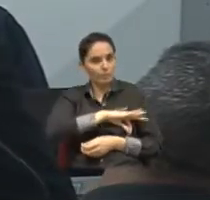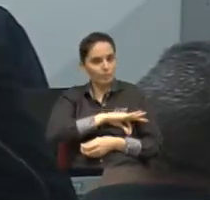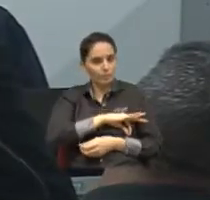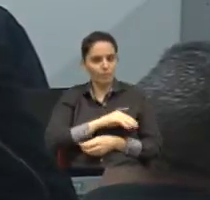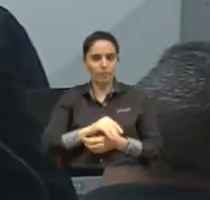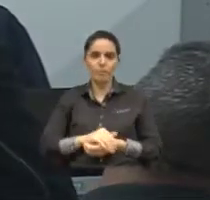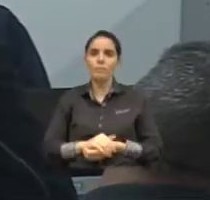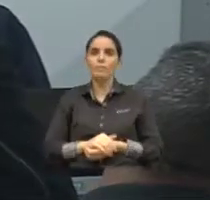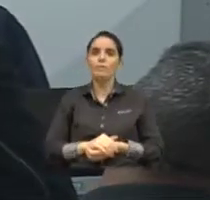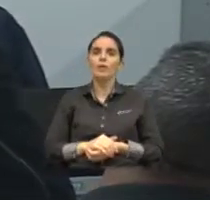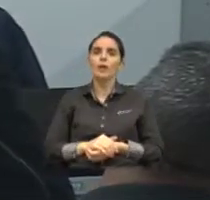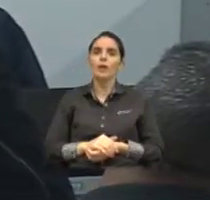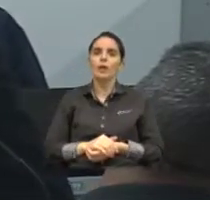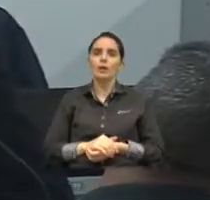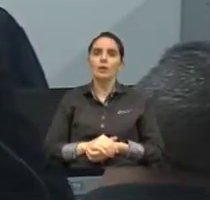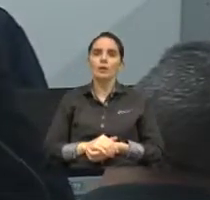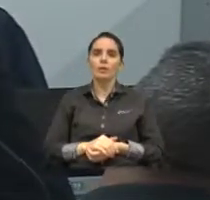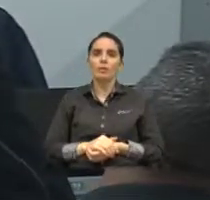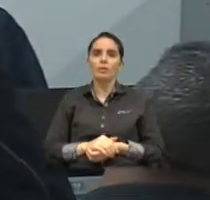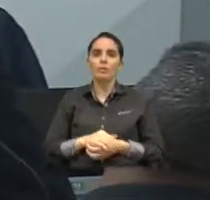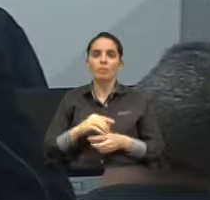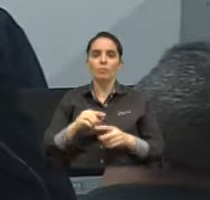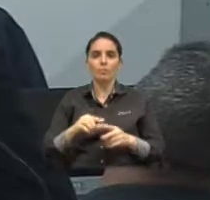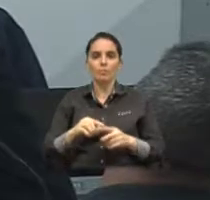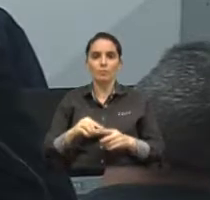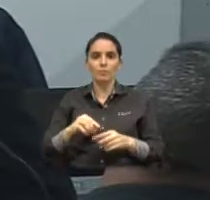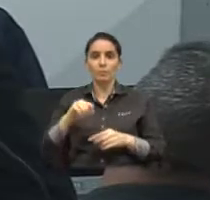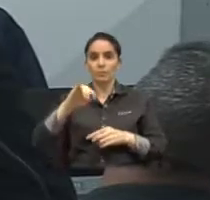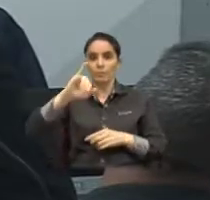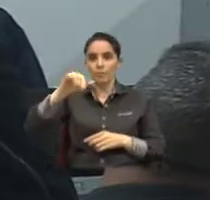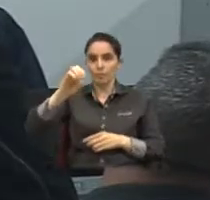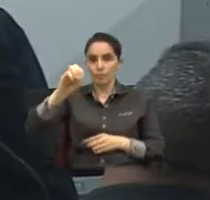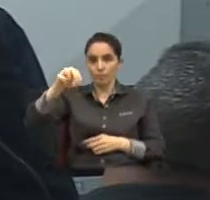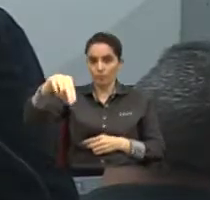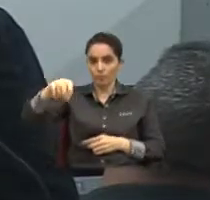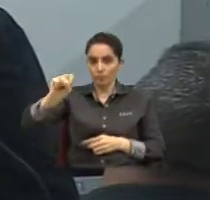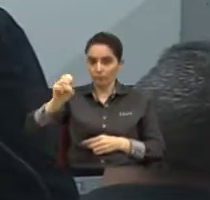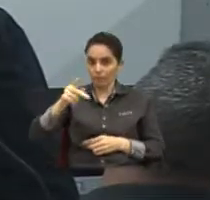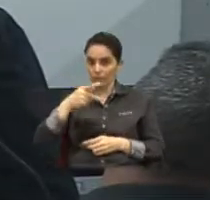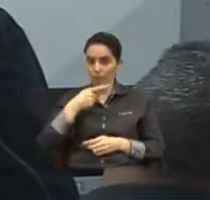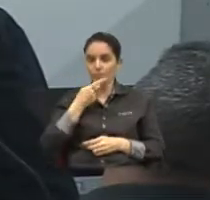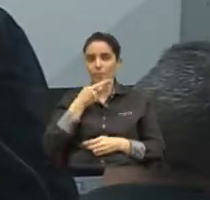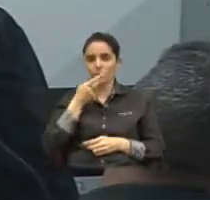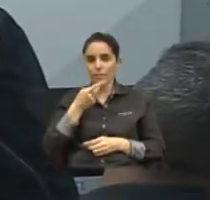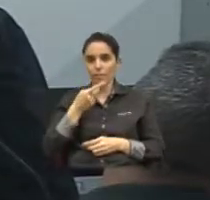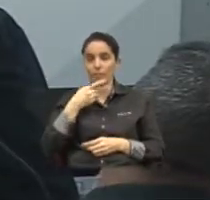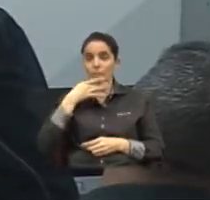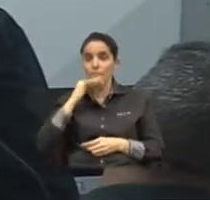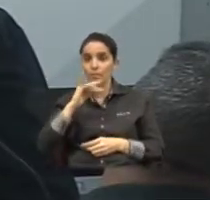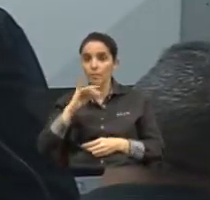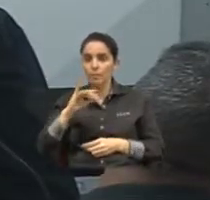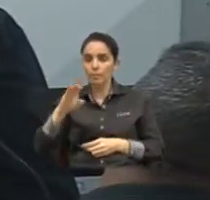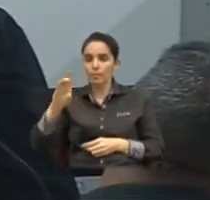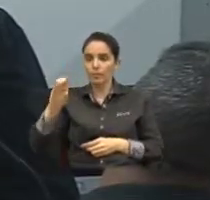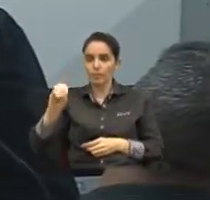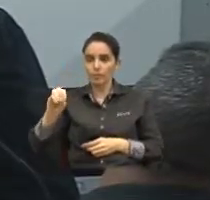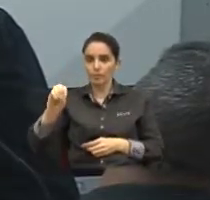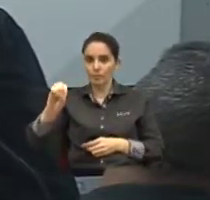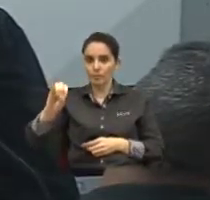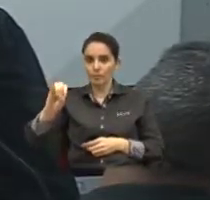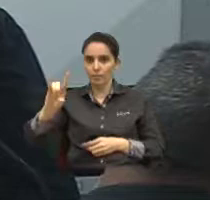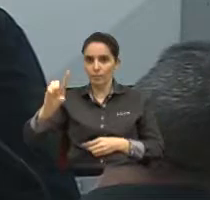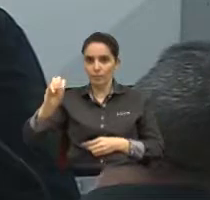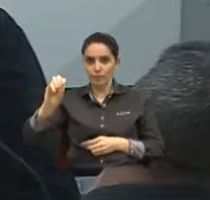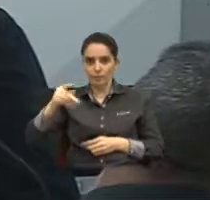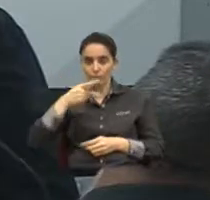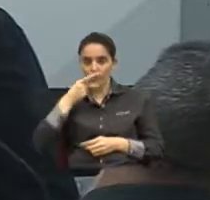filho do cabo Odilon disse para mim, o seu Dionis. Meu pai aquele dia saiu de casa e falou, bom dia, daqui a